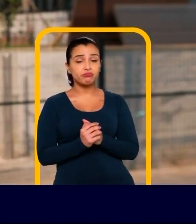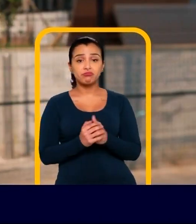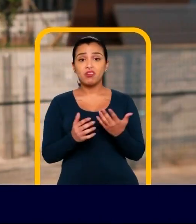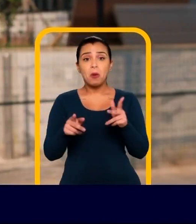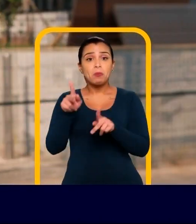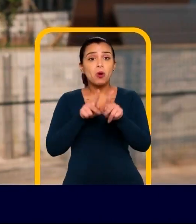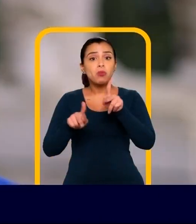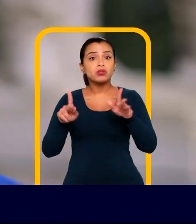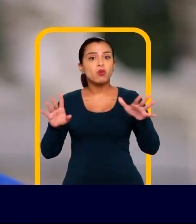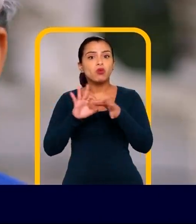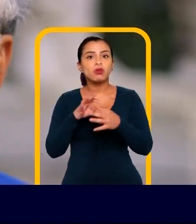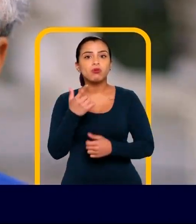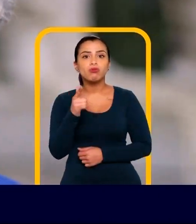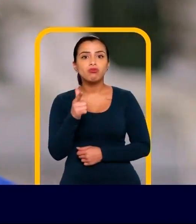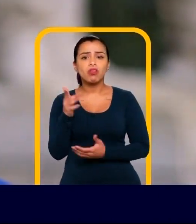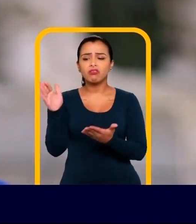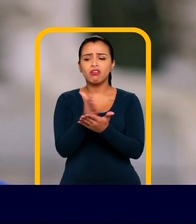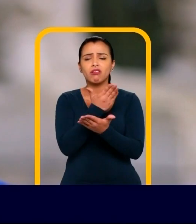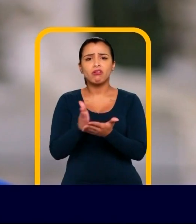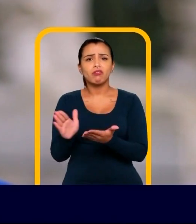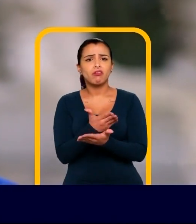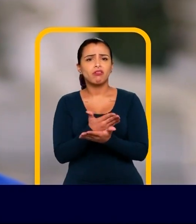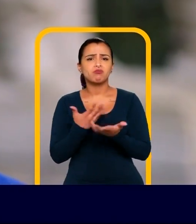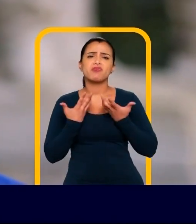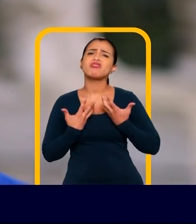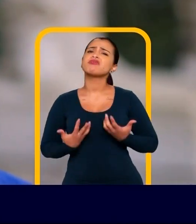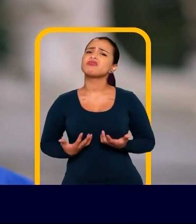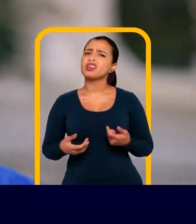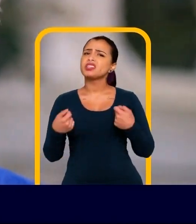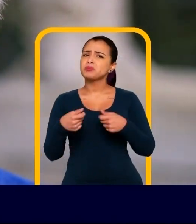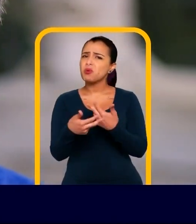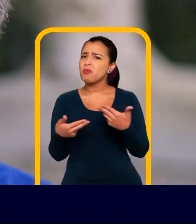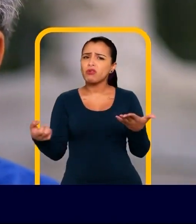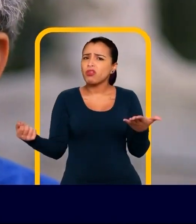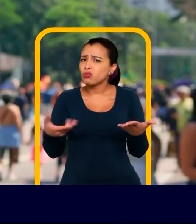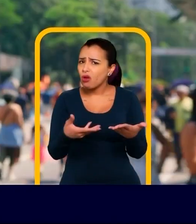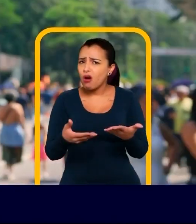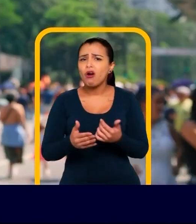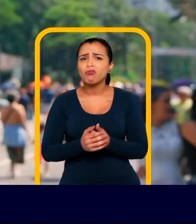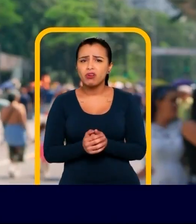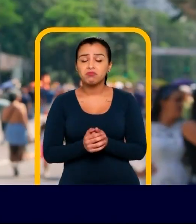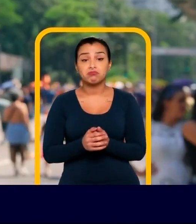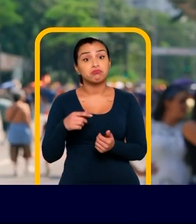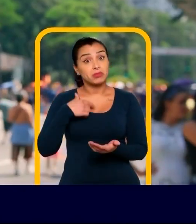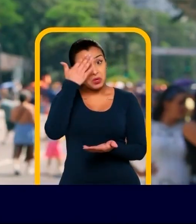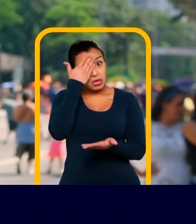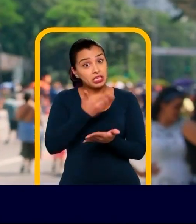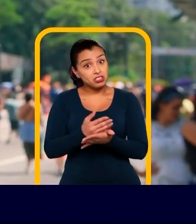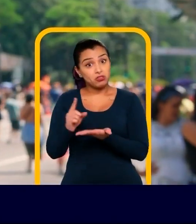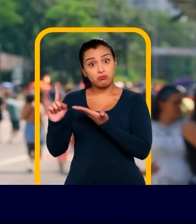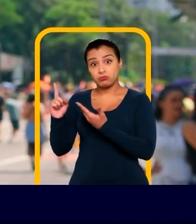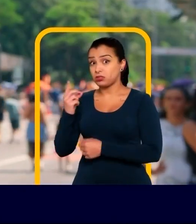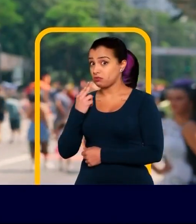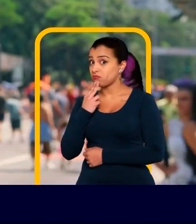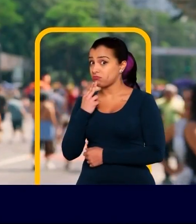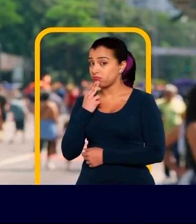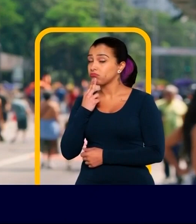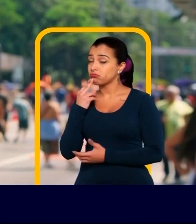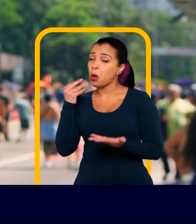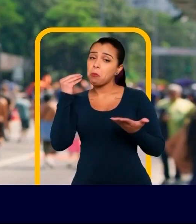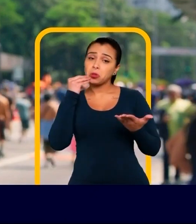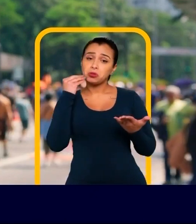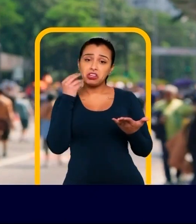se unir, ela tá se dividindo. Ah, eu já tô cansado, né, cara? Eu preciso de coisa nova, né? Eu acho que a Semana Intervit é uma oportunidade que a